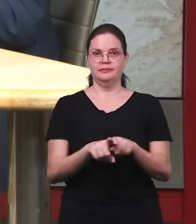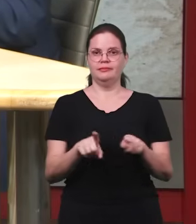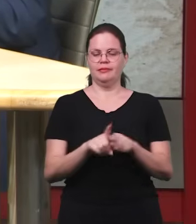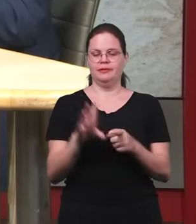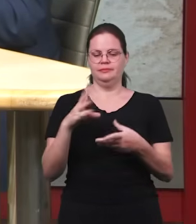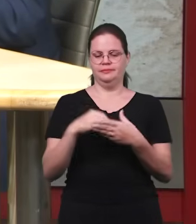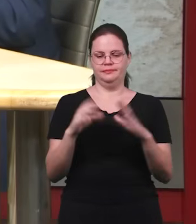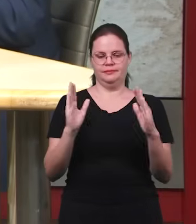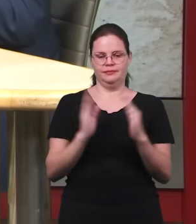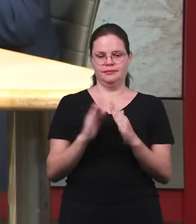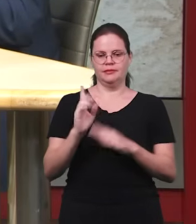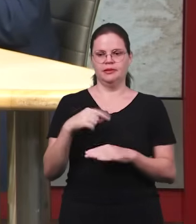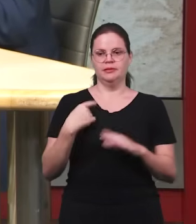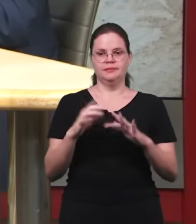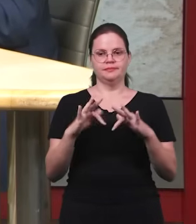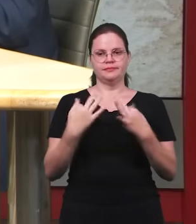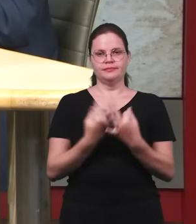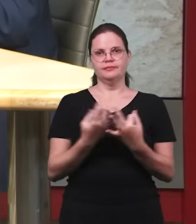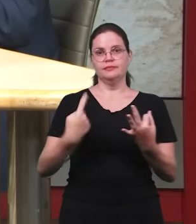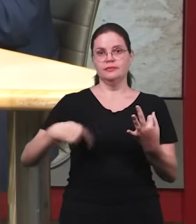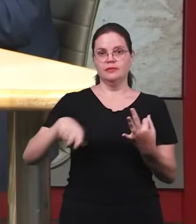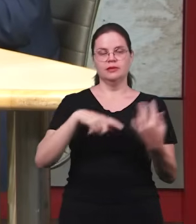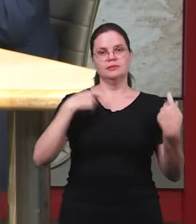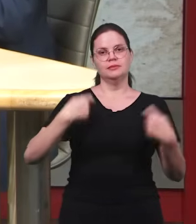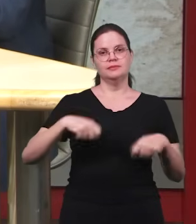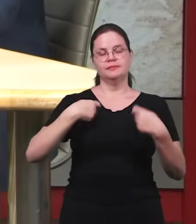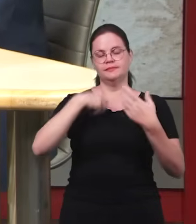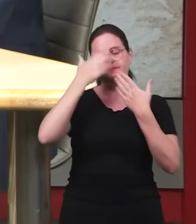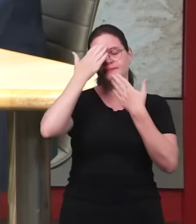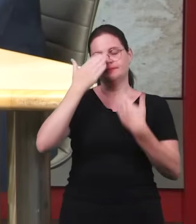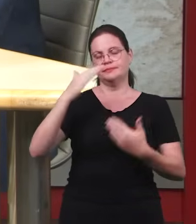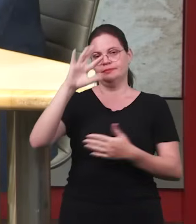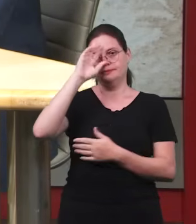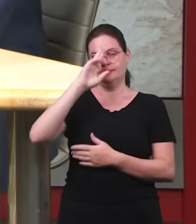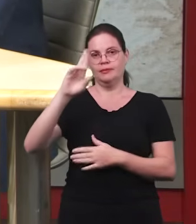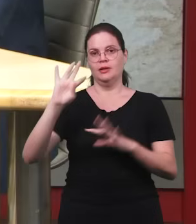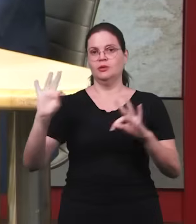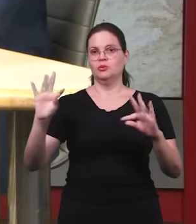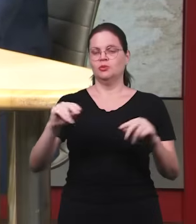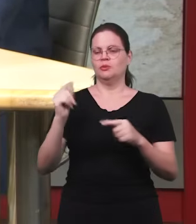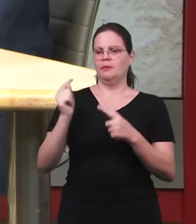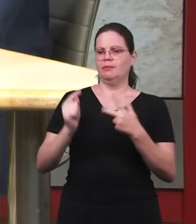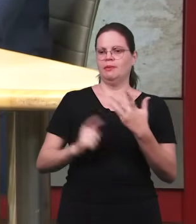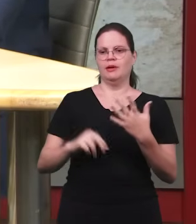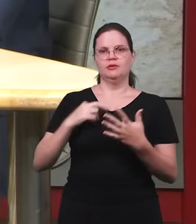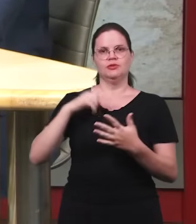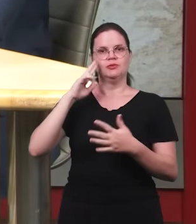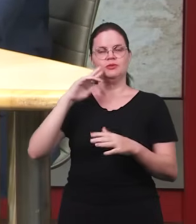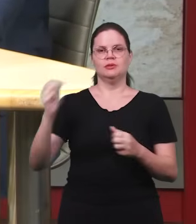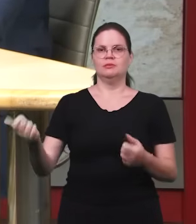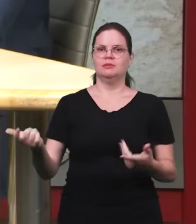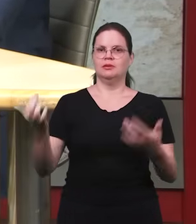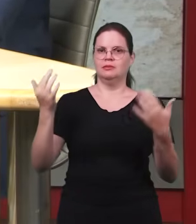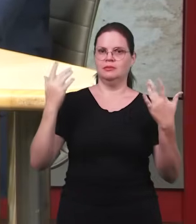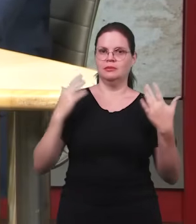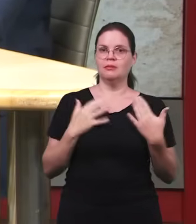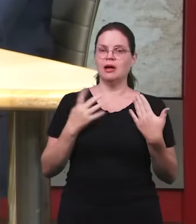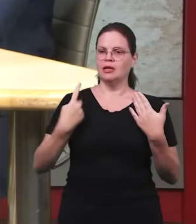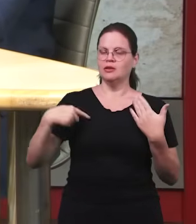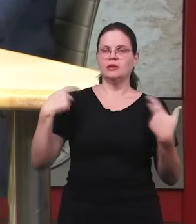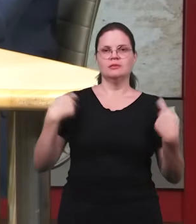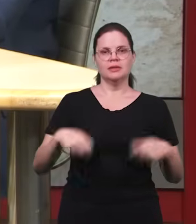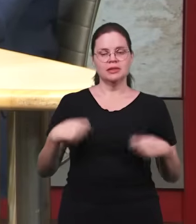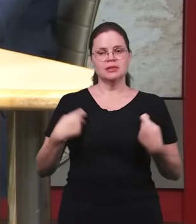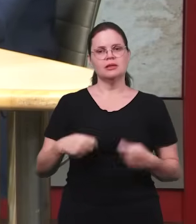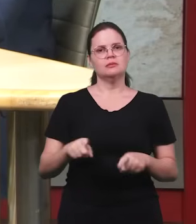família, nós estamos tão gratos ao Senhor por tanta coisa que o Senhor fez. E isso não pode passar desapercebido para as